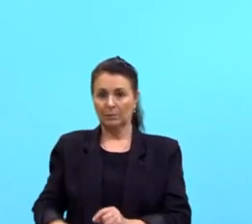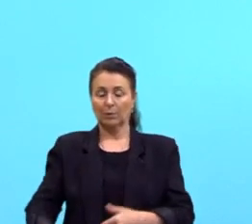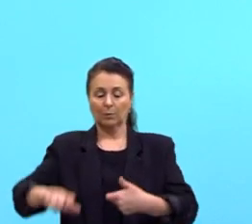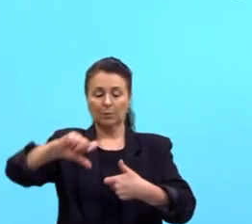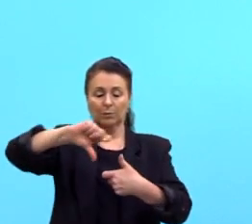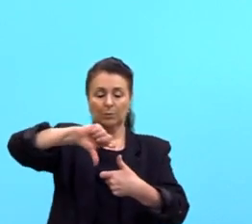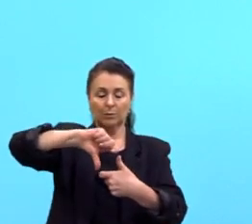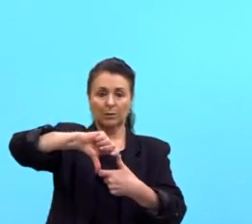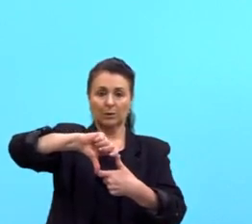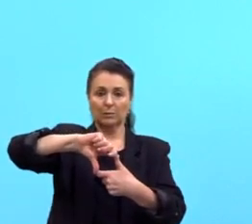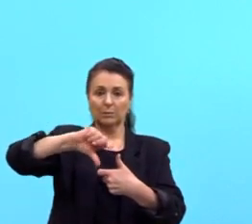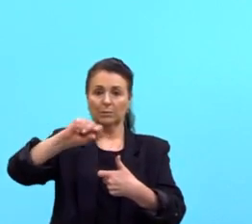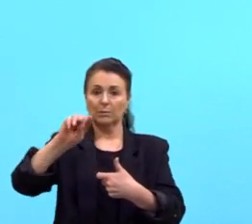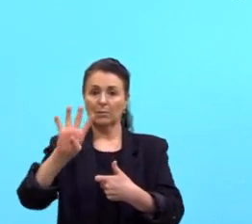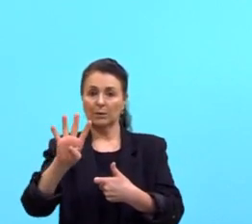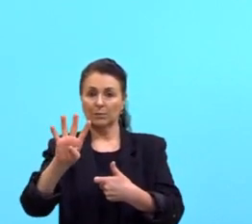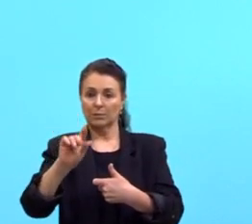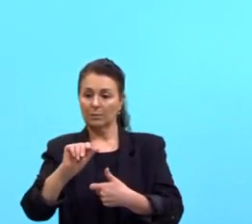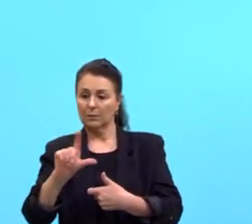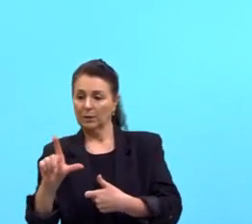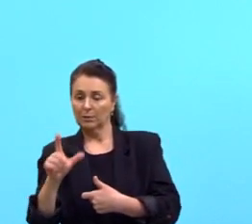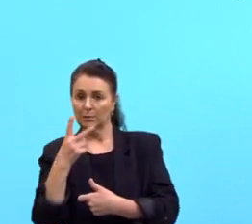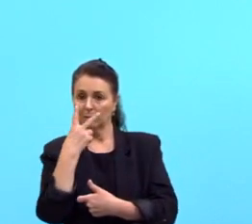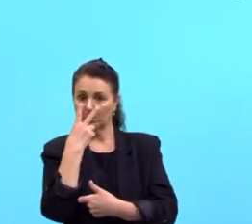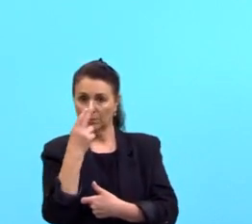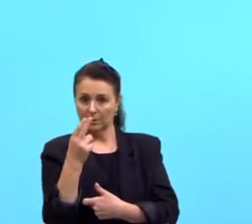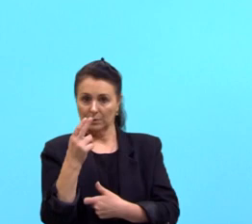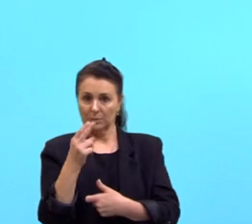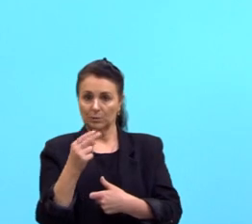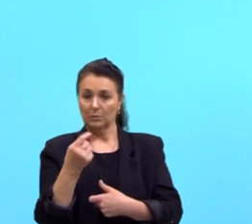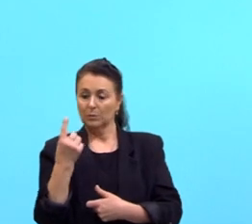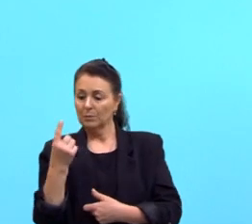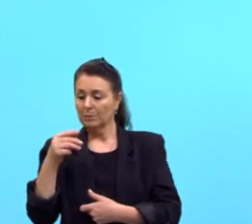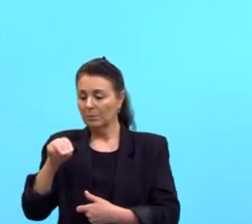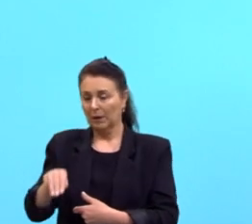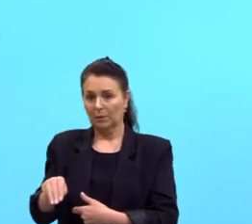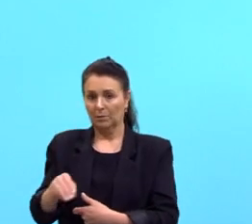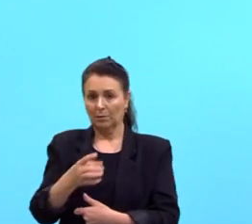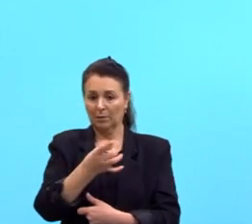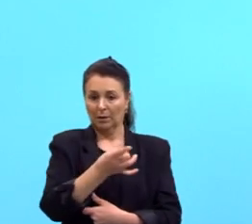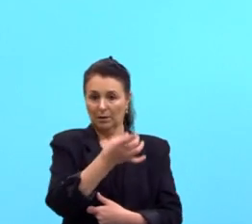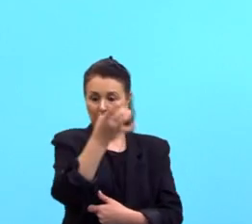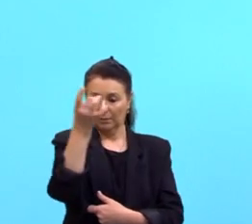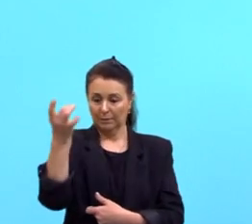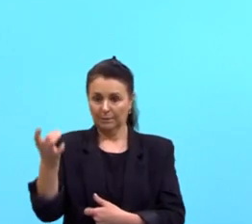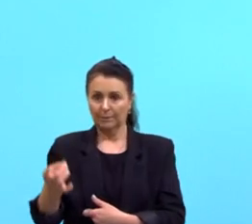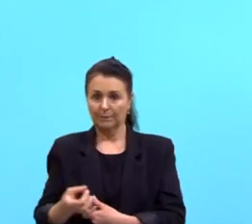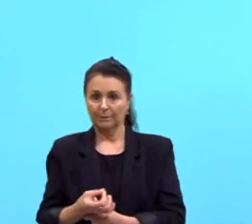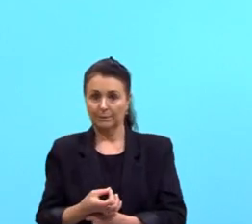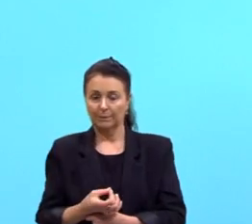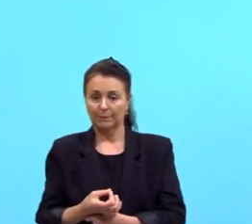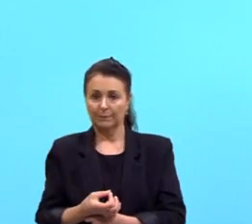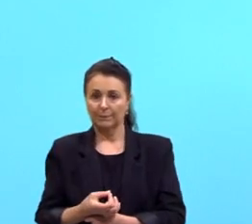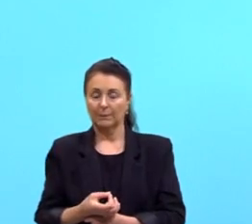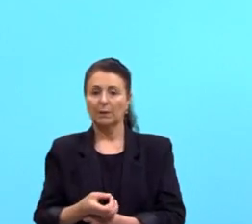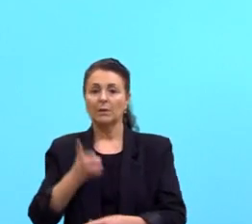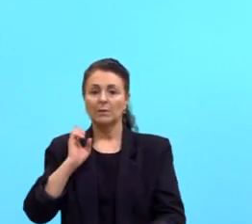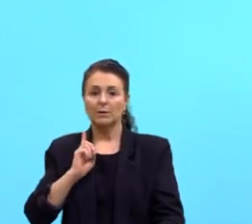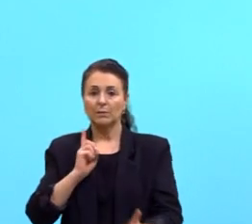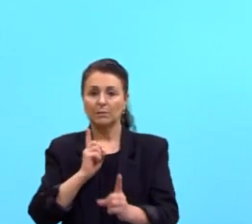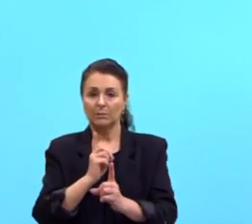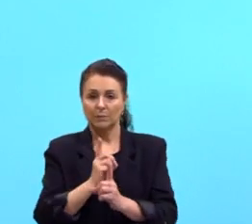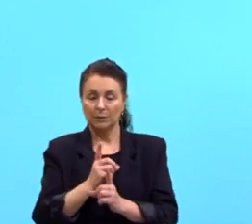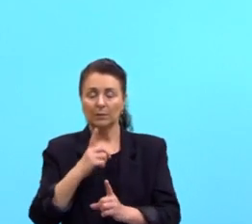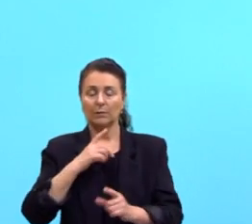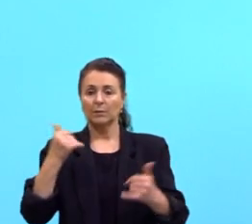temos quatro lados iguais medindo um metro e já de terminamos então a informação